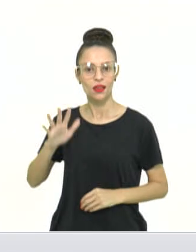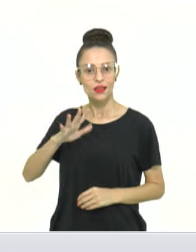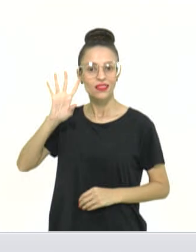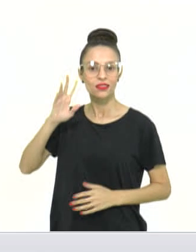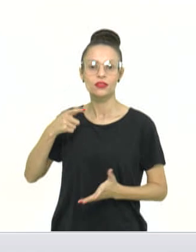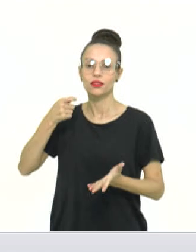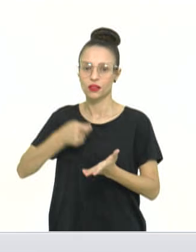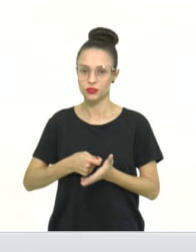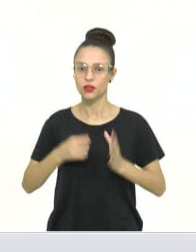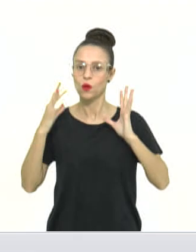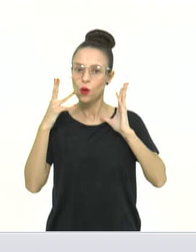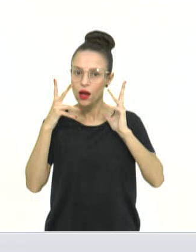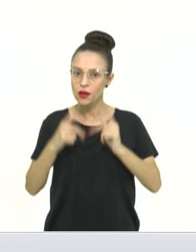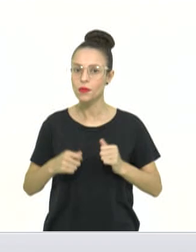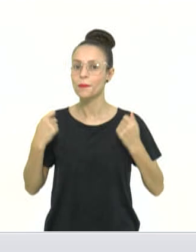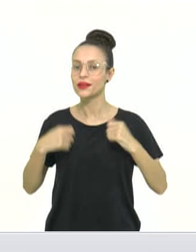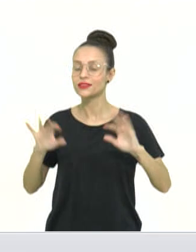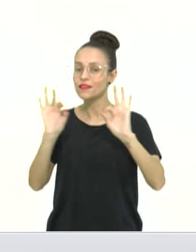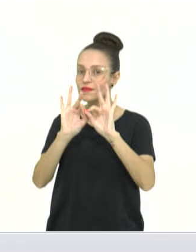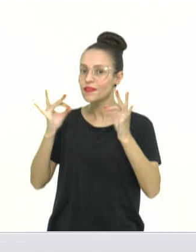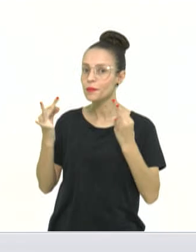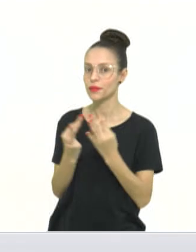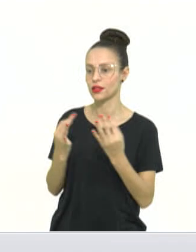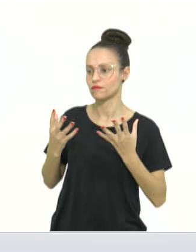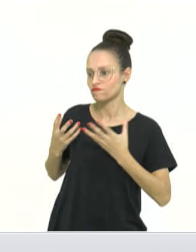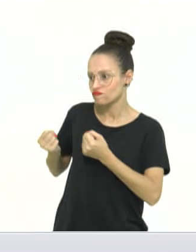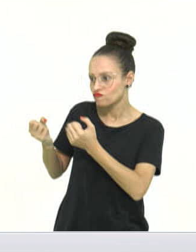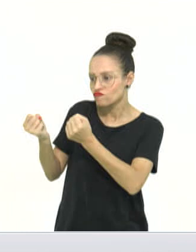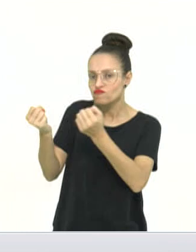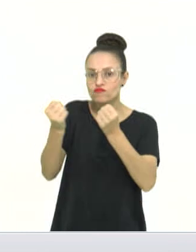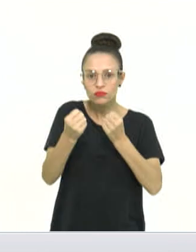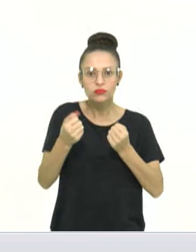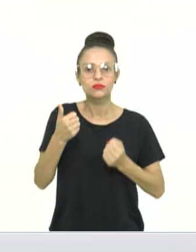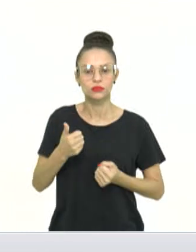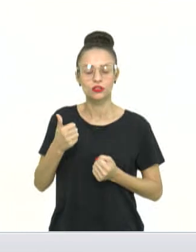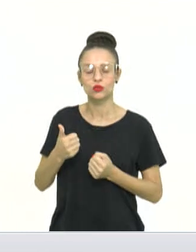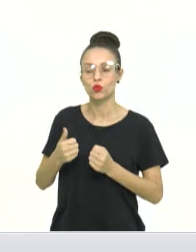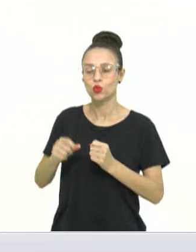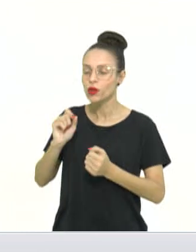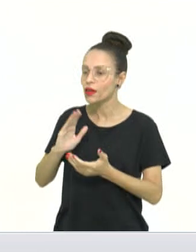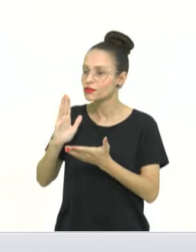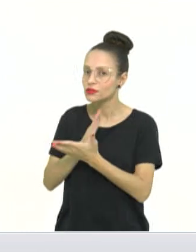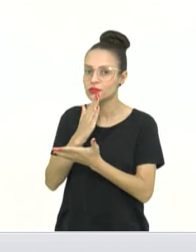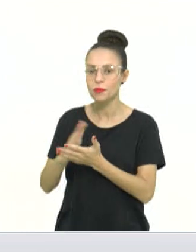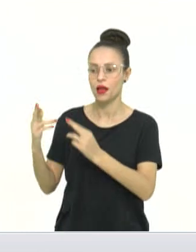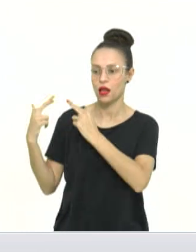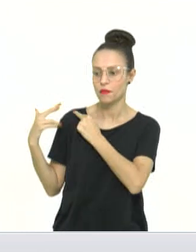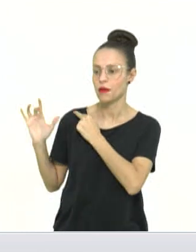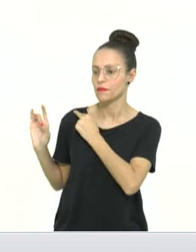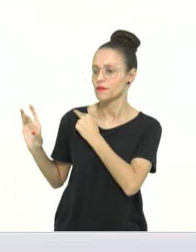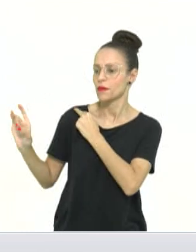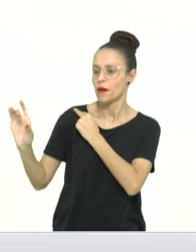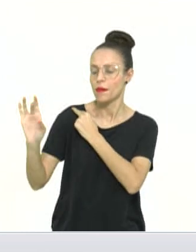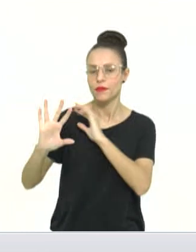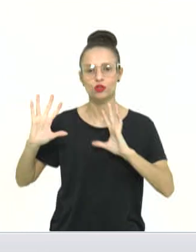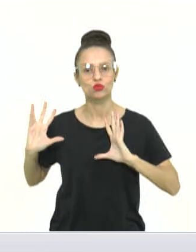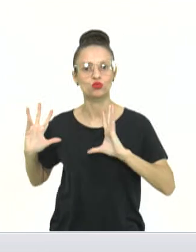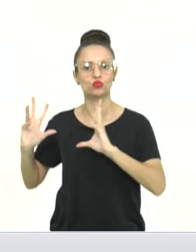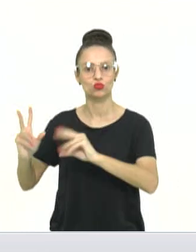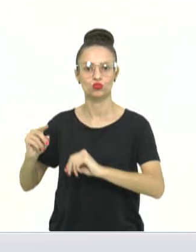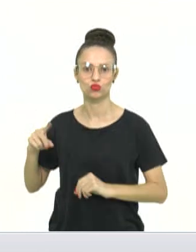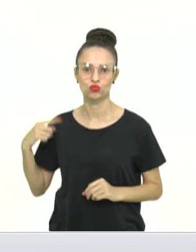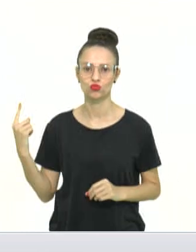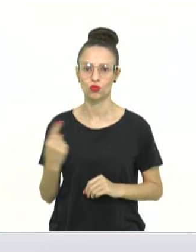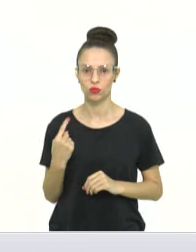ter um animal deve ser tomada em família, dividindo as diferentes tarefas e responsabilidades entre todos os